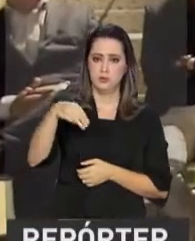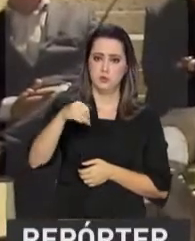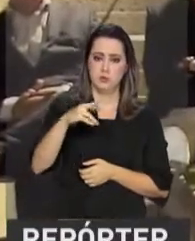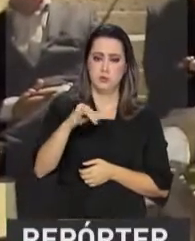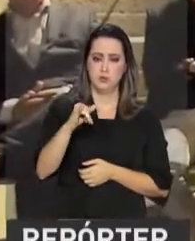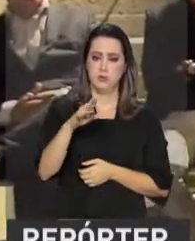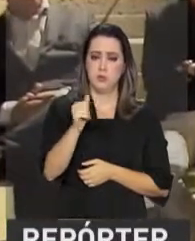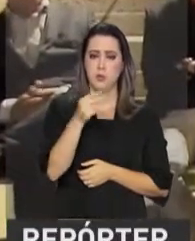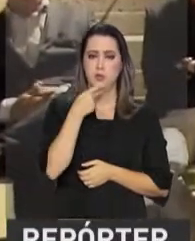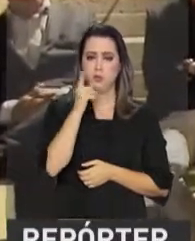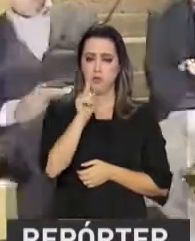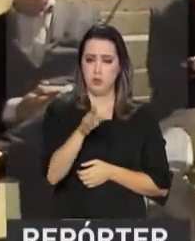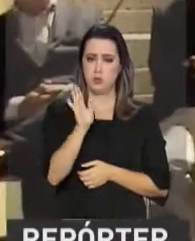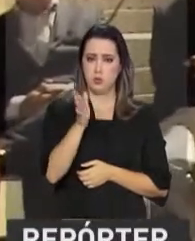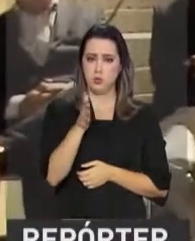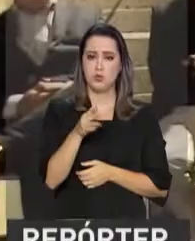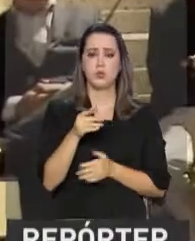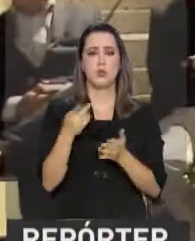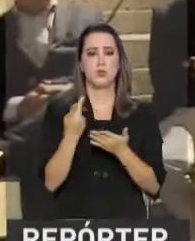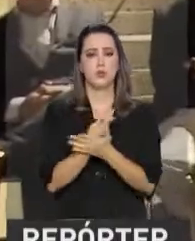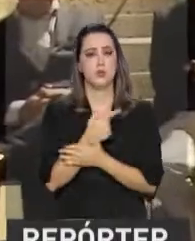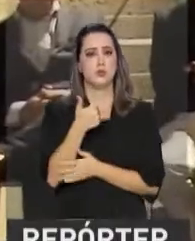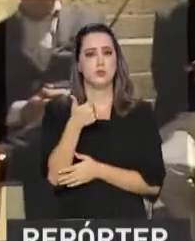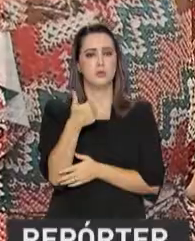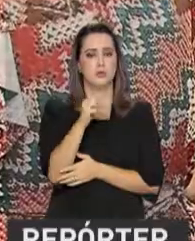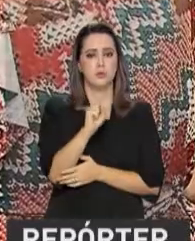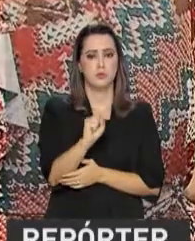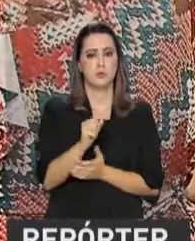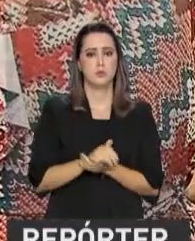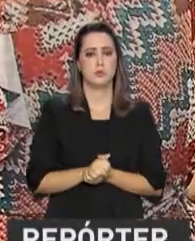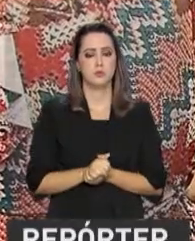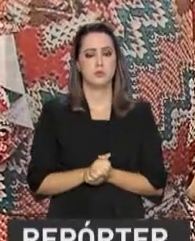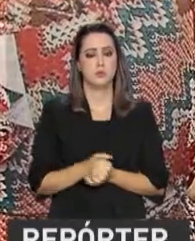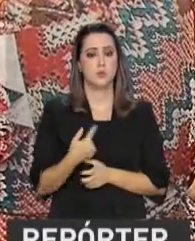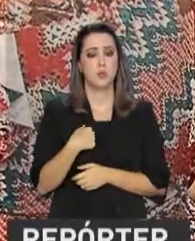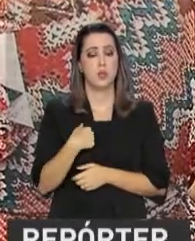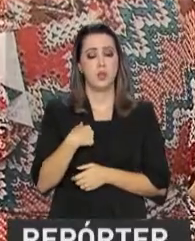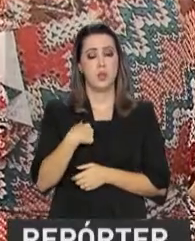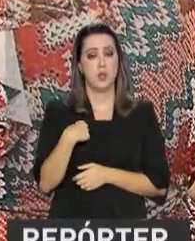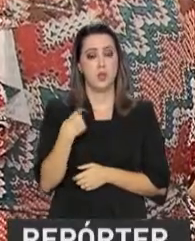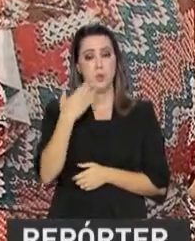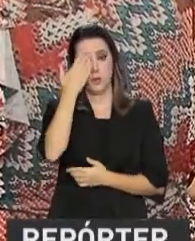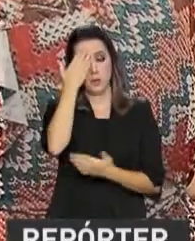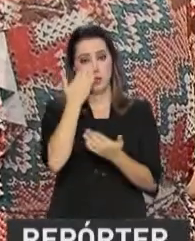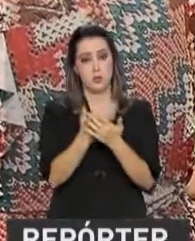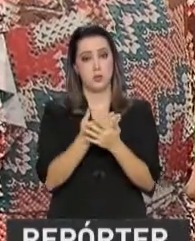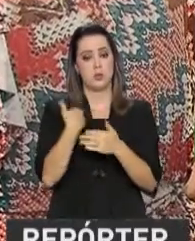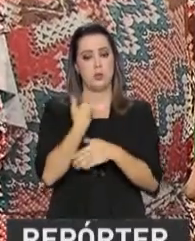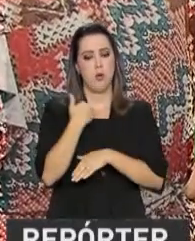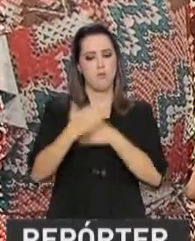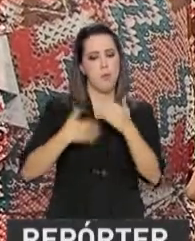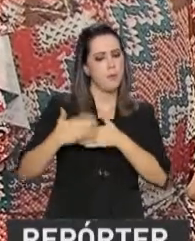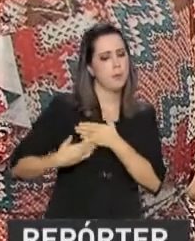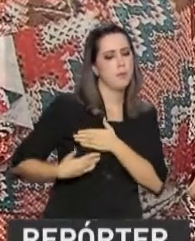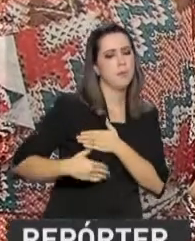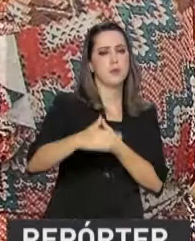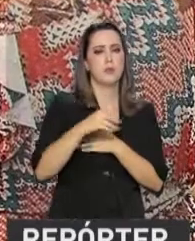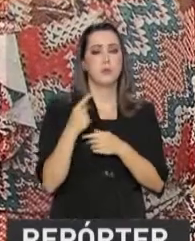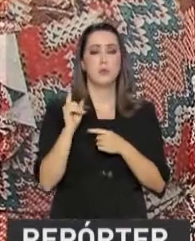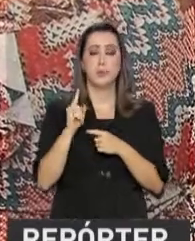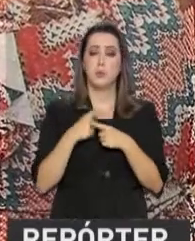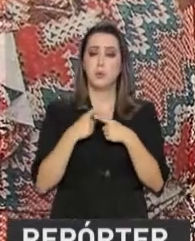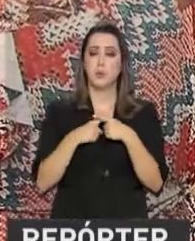outros contratos e entregas serão feitos em 2018. Eu acho que até que vamos acelerar, porque o país já